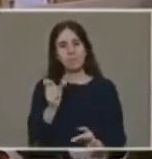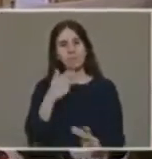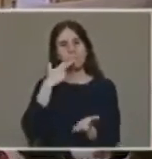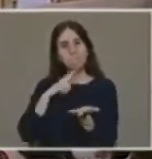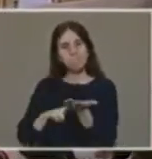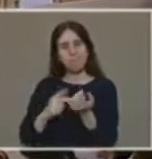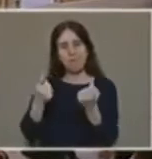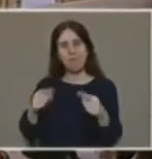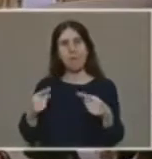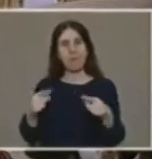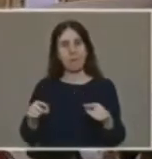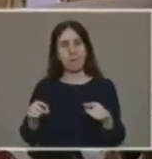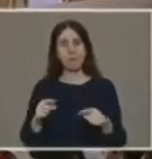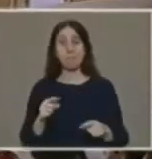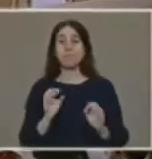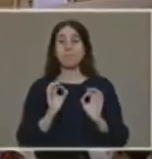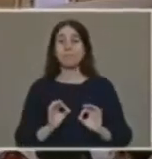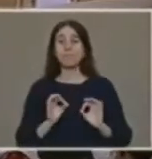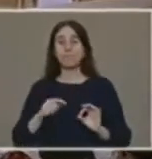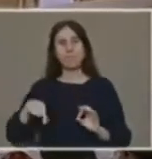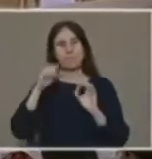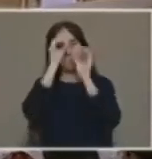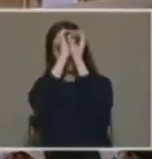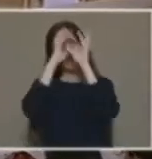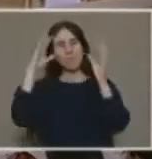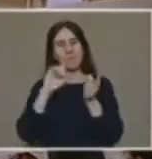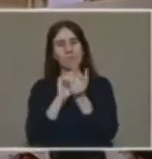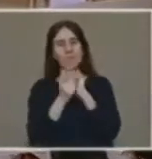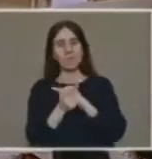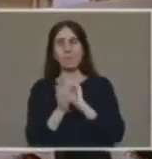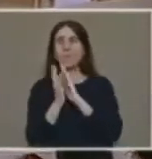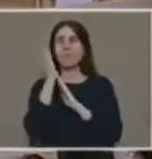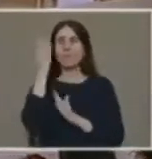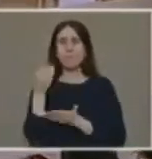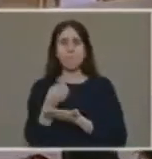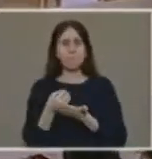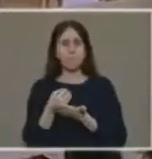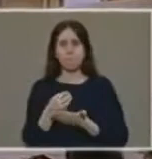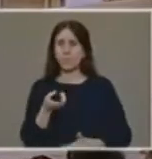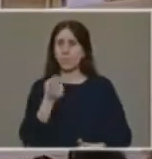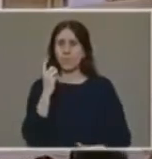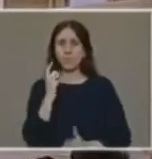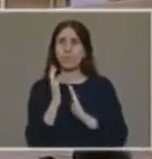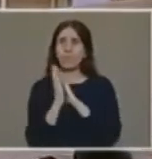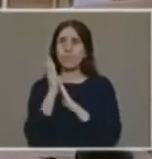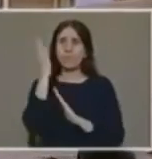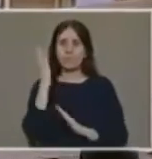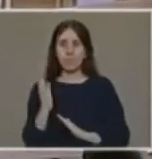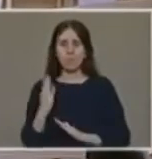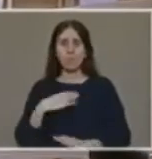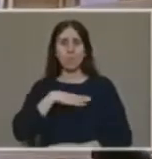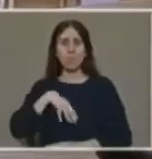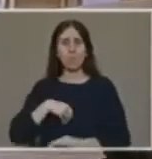acessível. Ao contrário do que às vezes imaginamos, o nosso Deus não é um Deus ausente, não é um Deus que permanece no outro